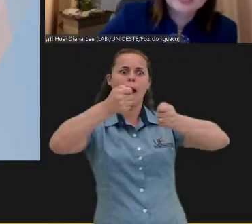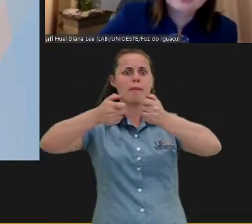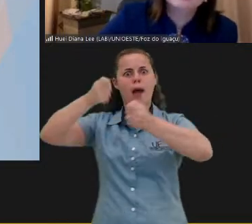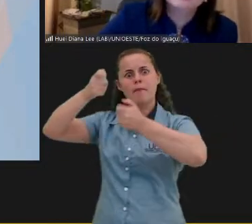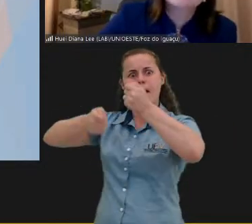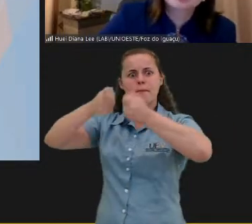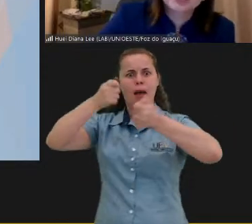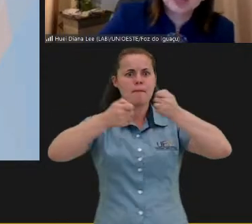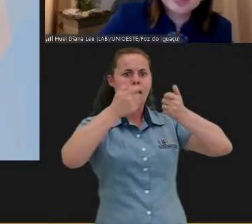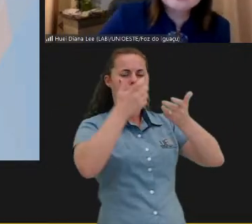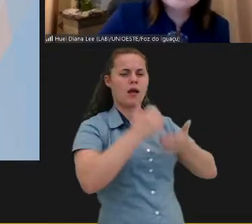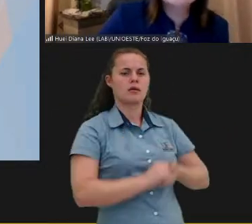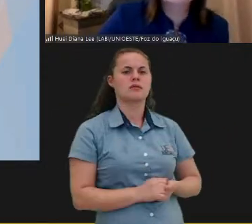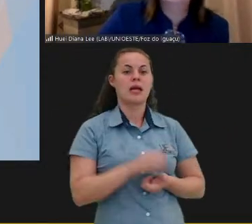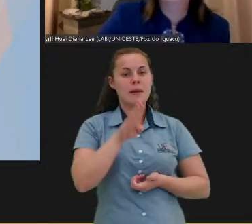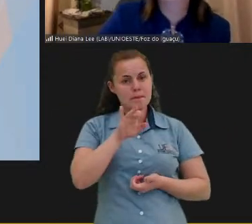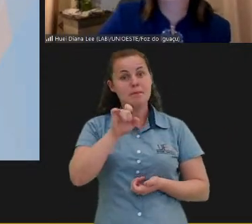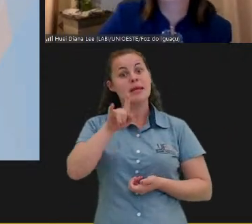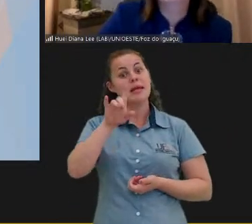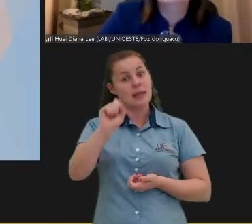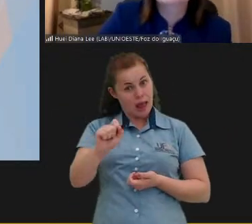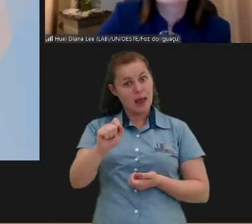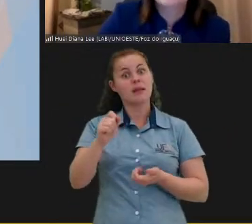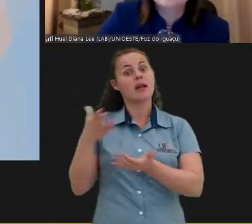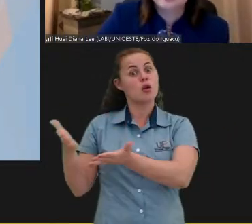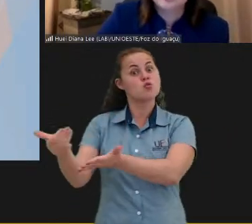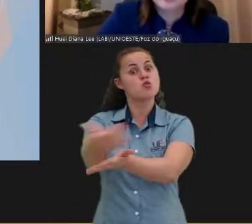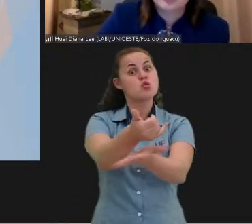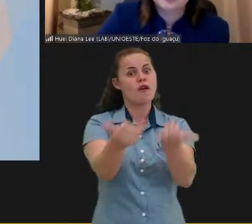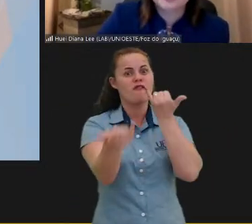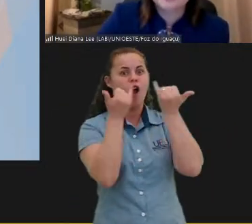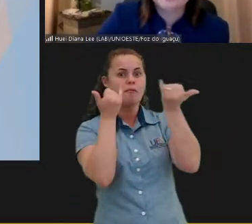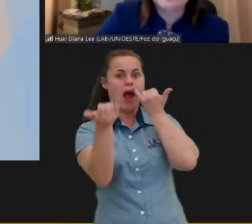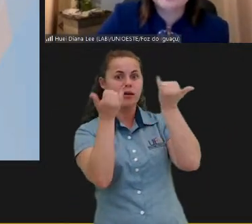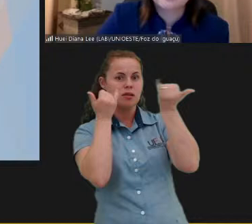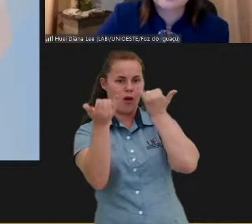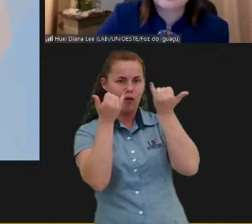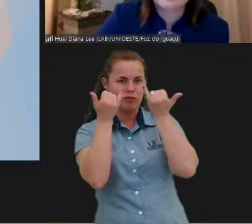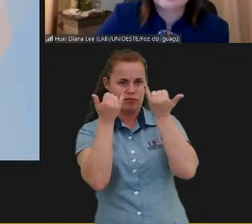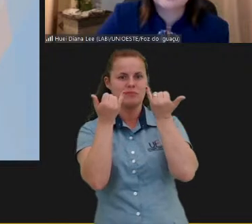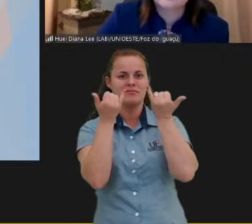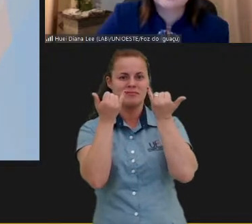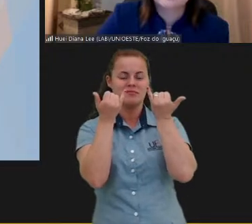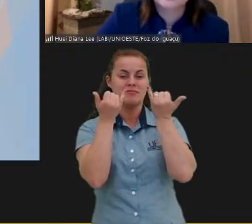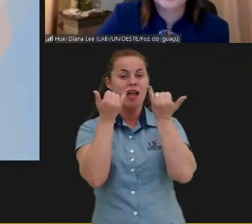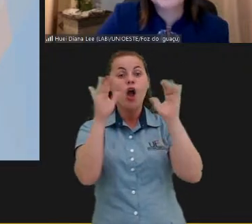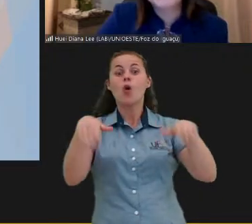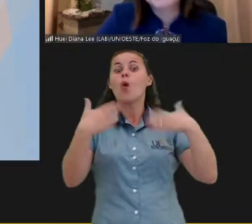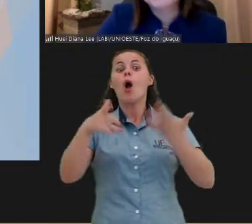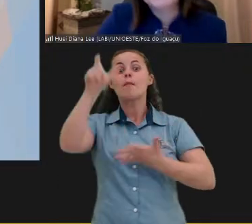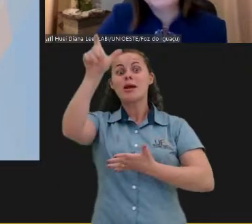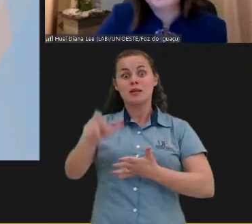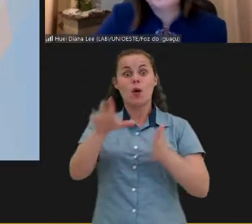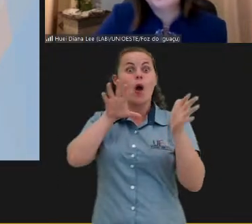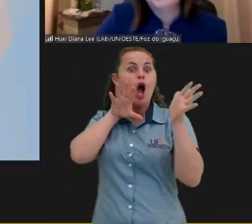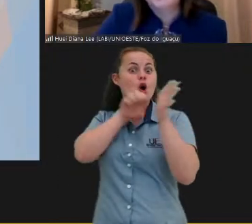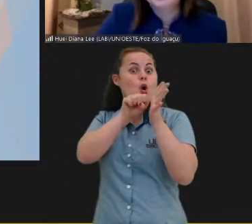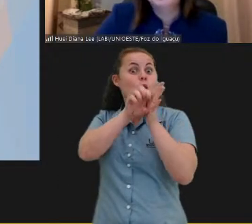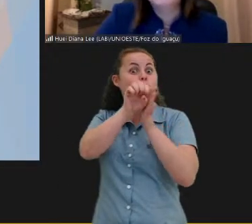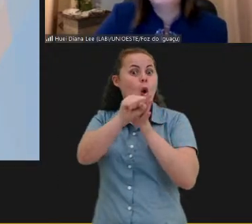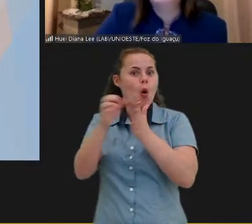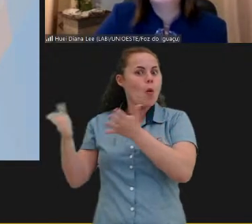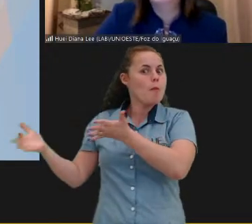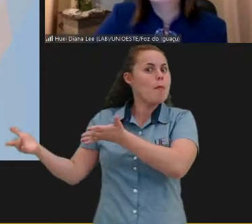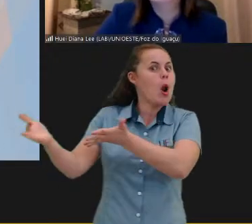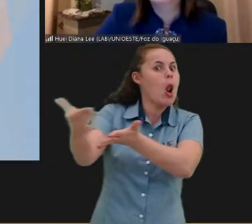Isso é Big Data. Isso foi alcançado com Big Data. Quem tem os dados? A Google, não é? E